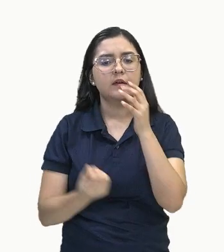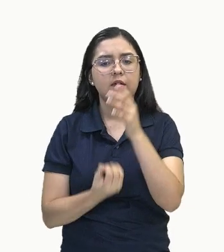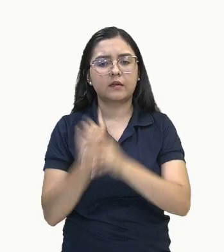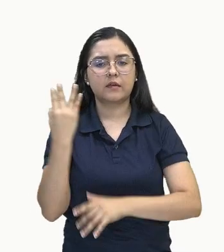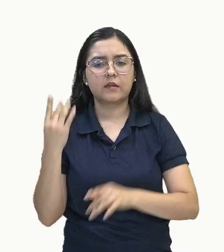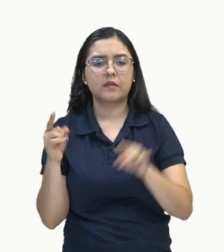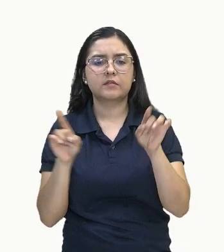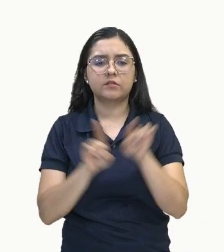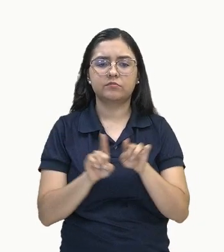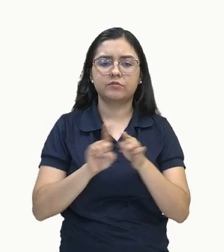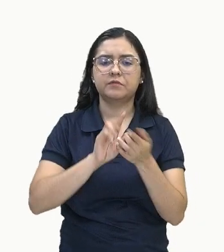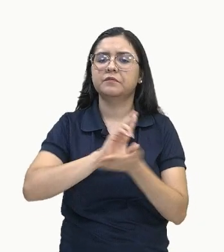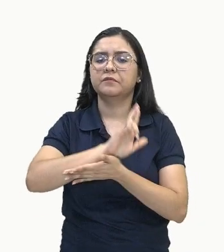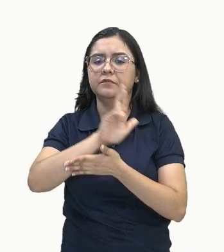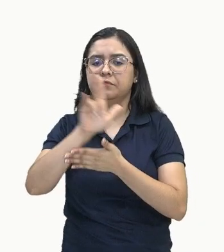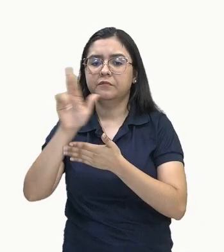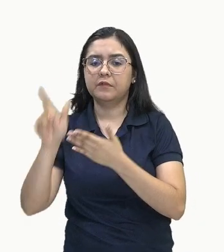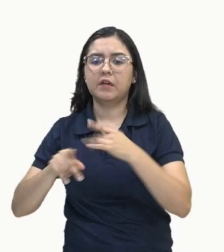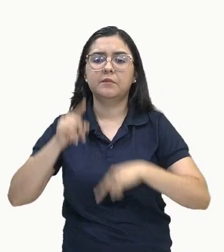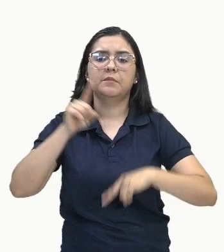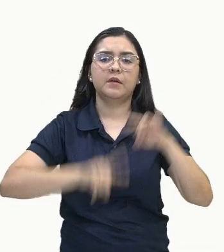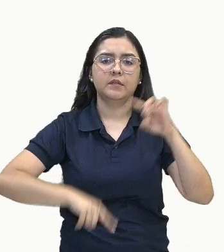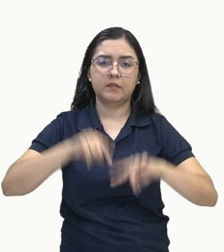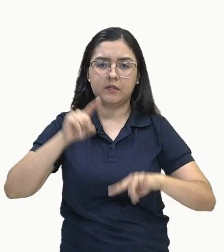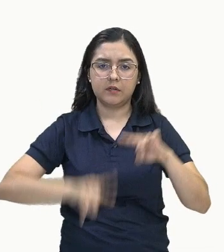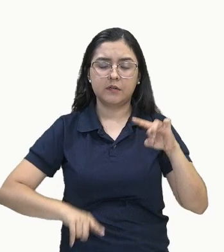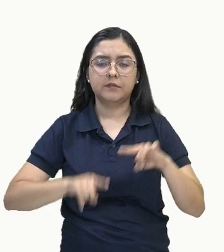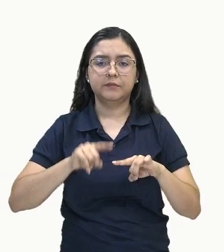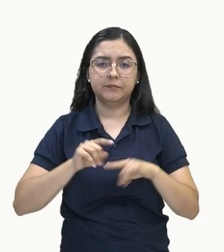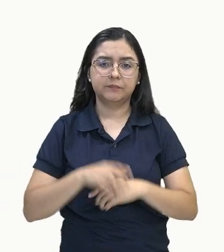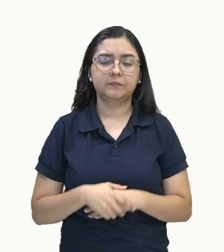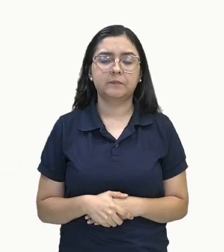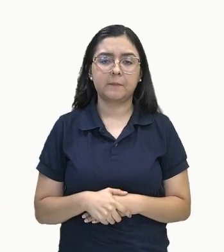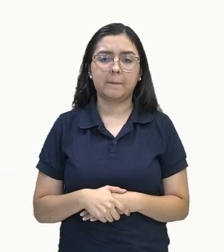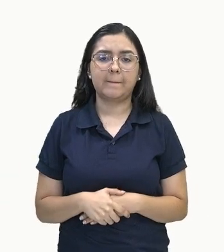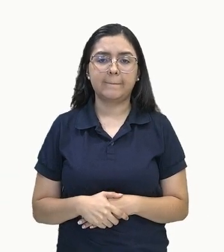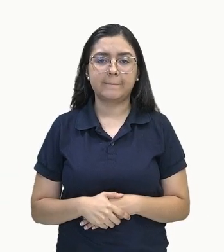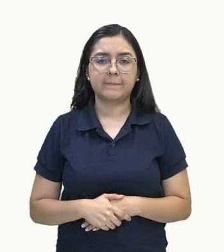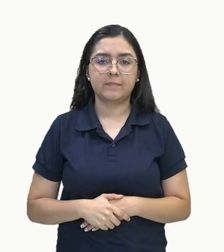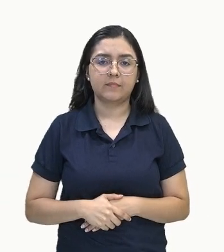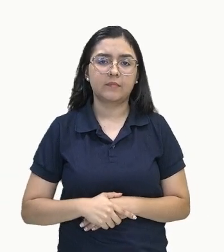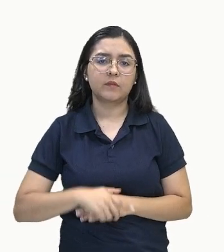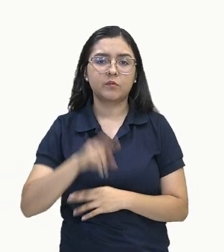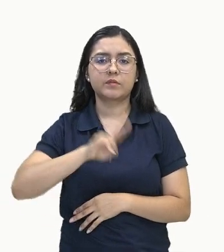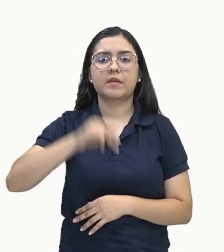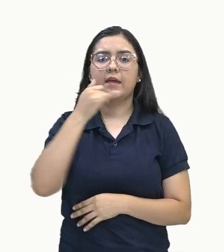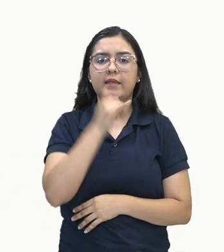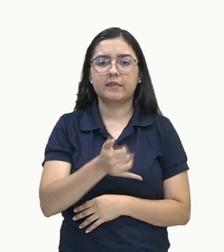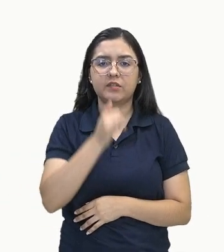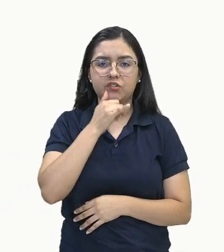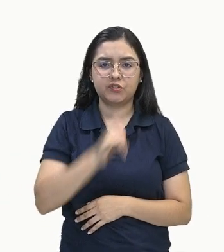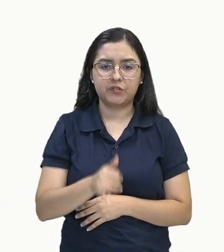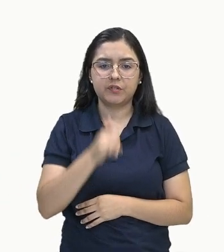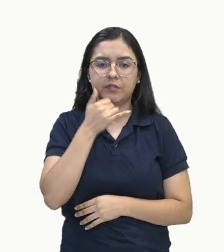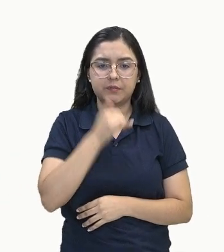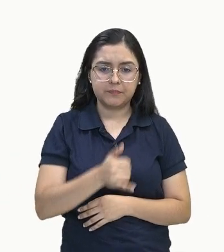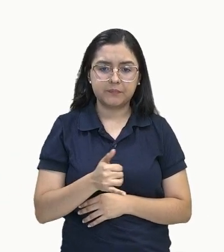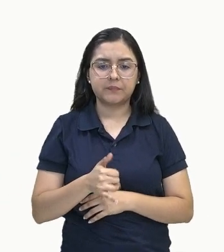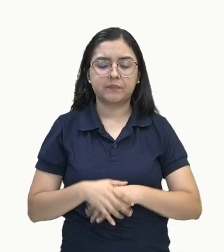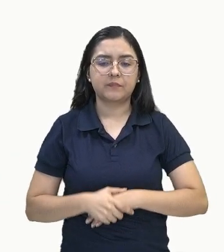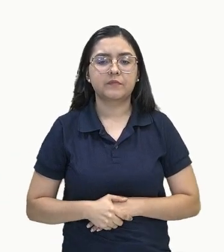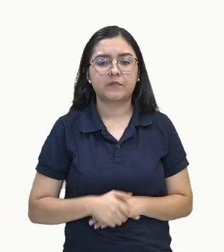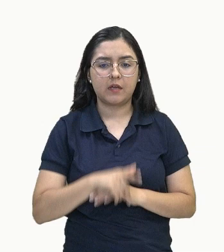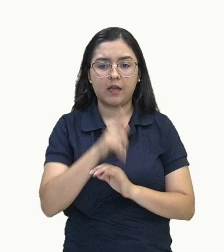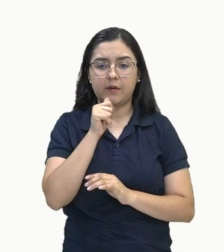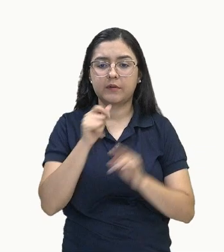spin engine, que é basicamente um tear ali movido a energia hidráulica, tá, gente? Que